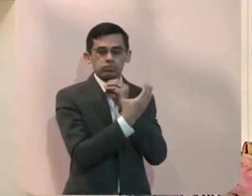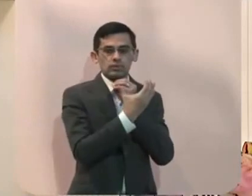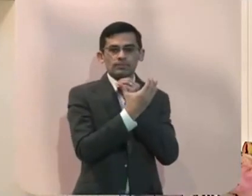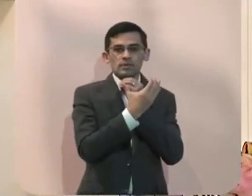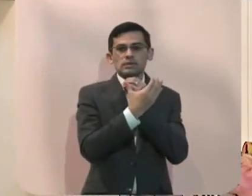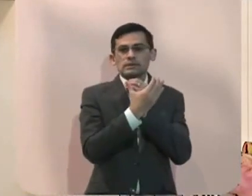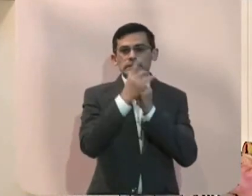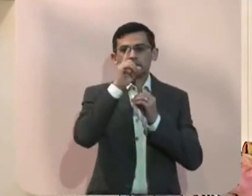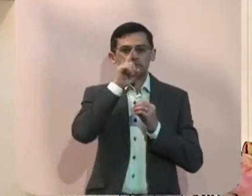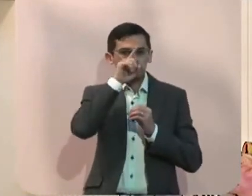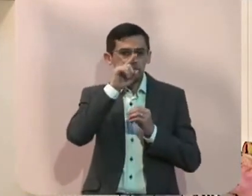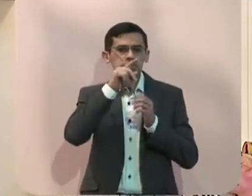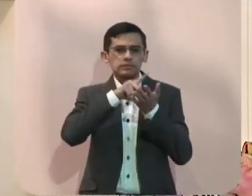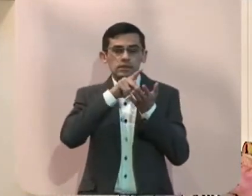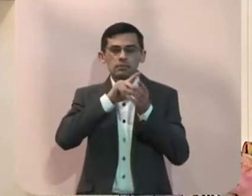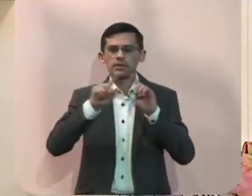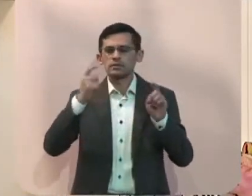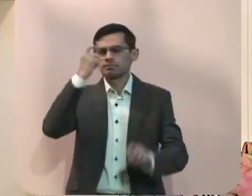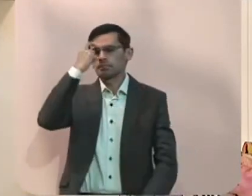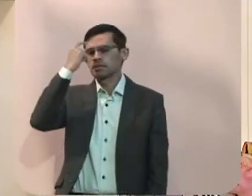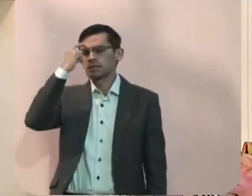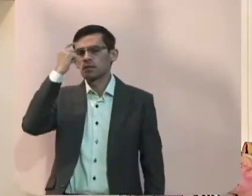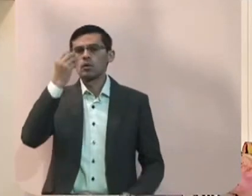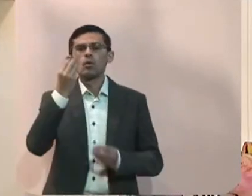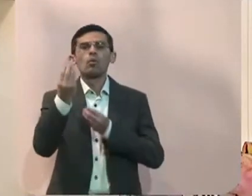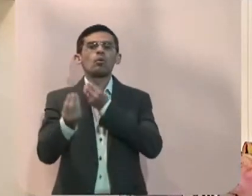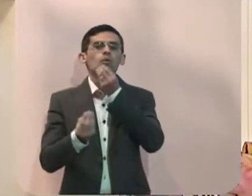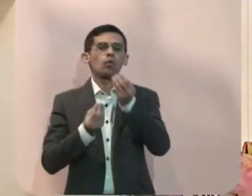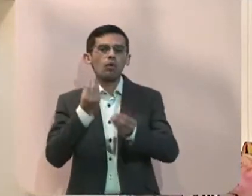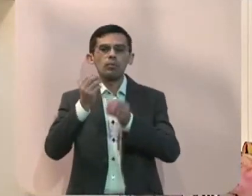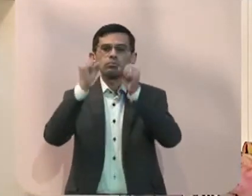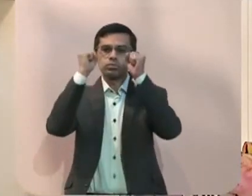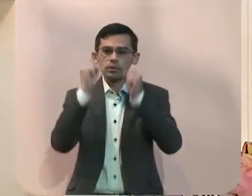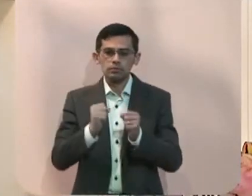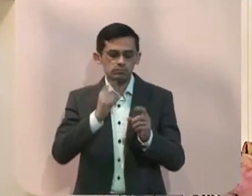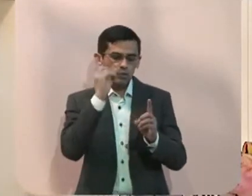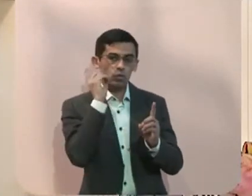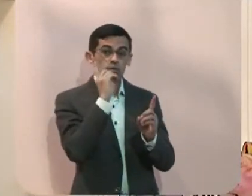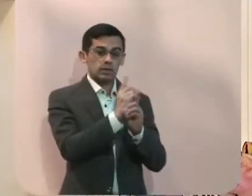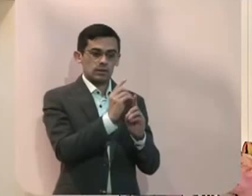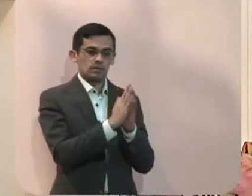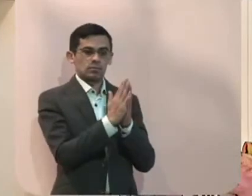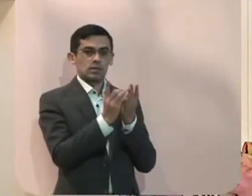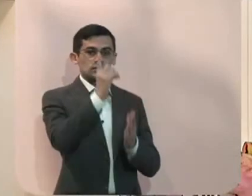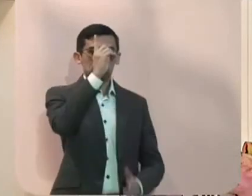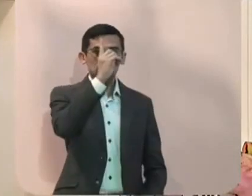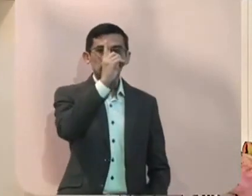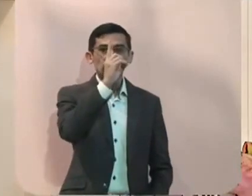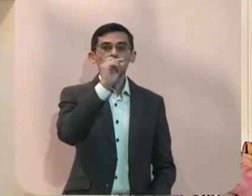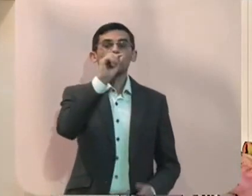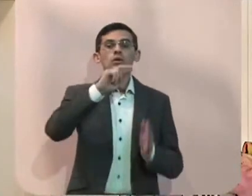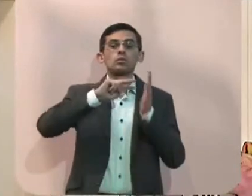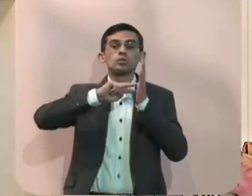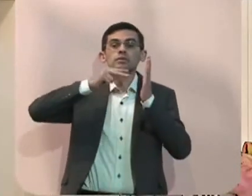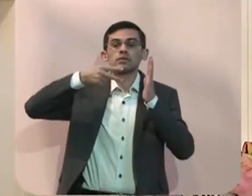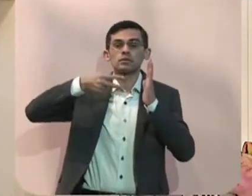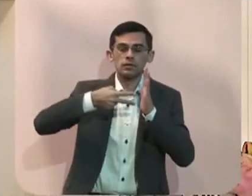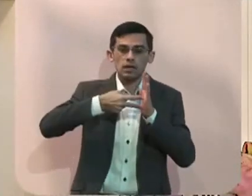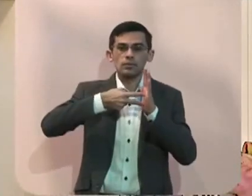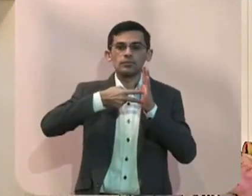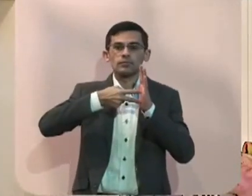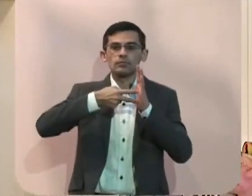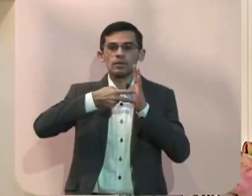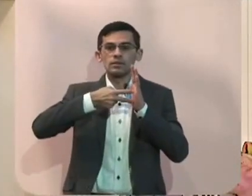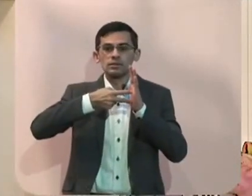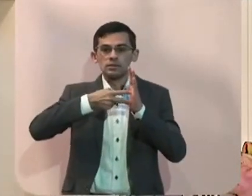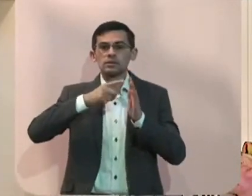assolando, eu fiquei pensando, como é que a gente podia buscar na palavra de Deus o significado de